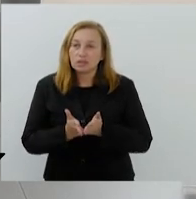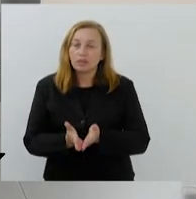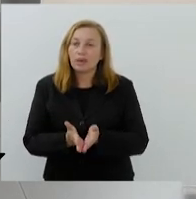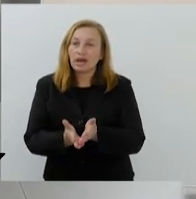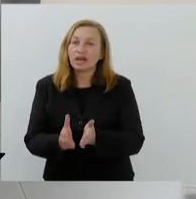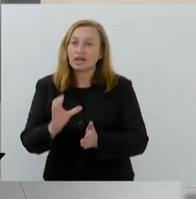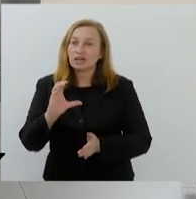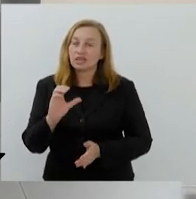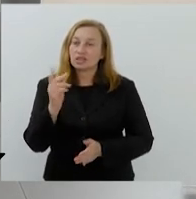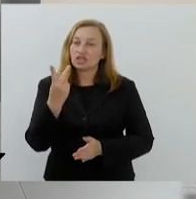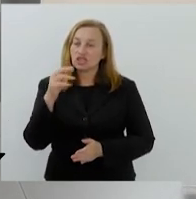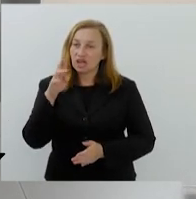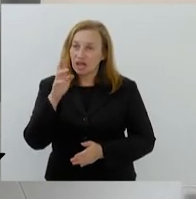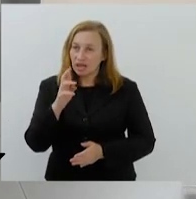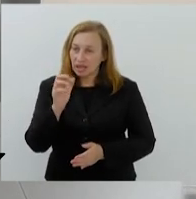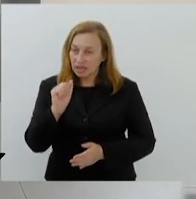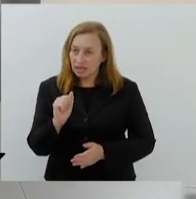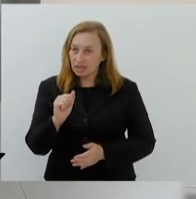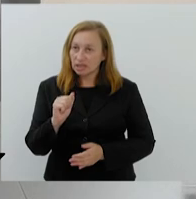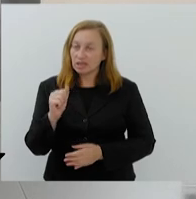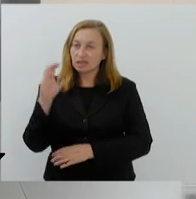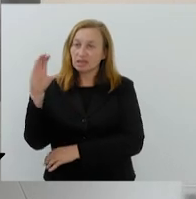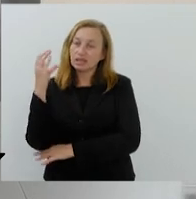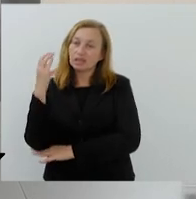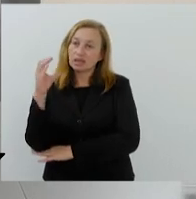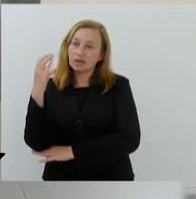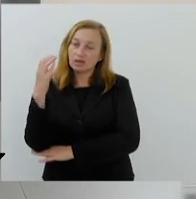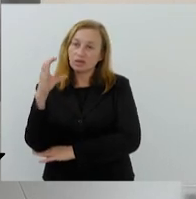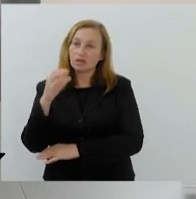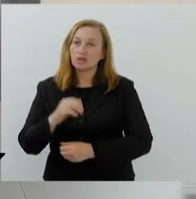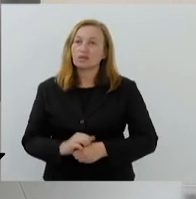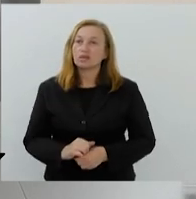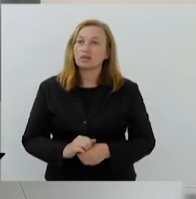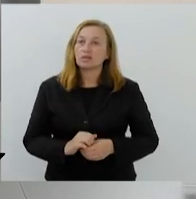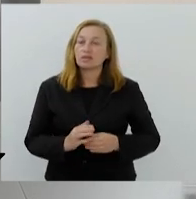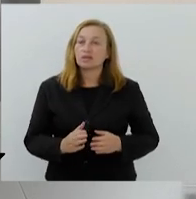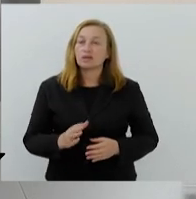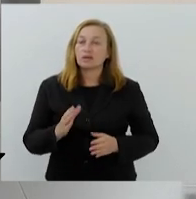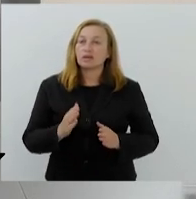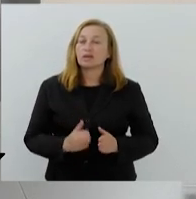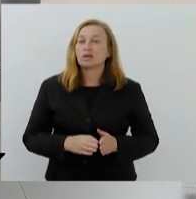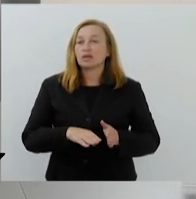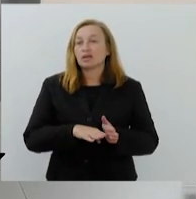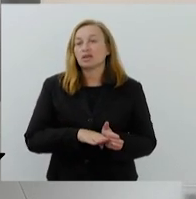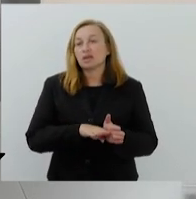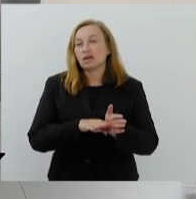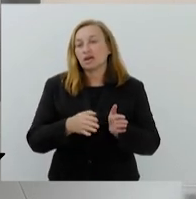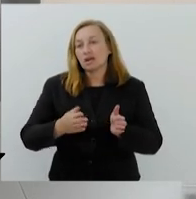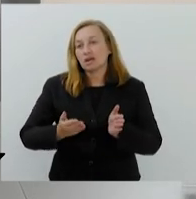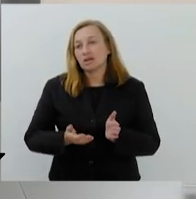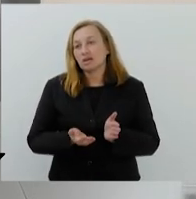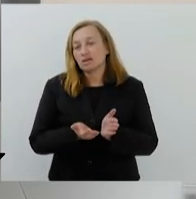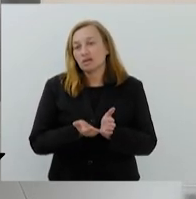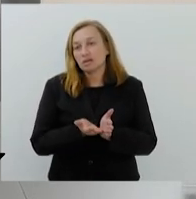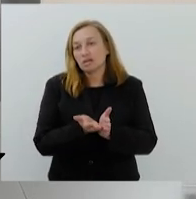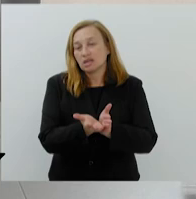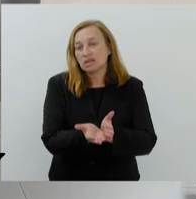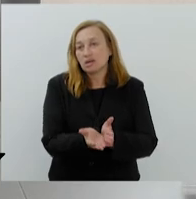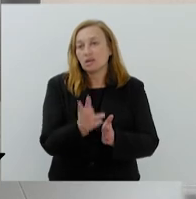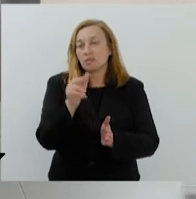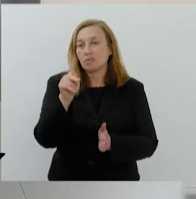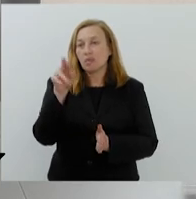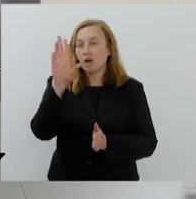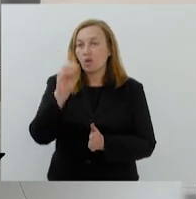Charitas, localizada na cidade de Niterói, estado do Rio de Janeiro, como Estação Paulo Gustavo Amaral Monteiro, ou Estação Ator Paulo